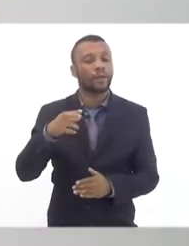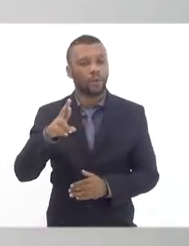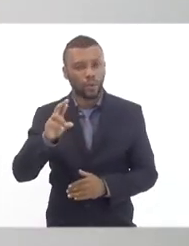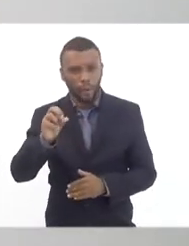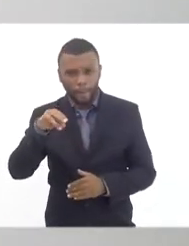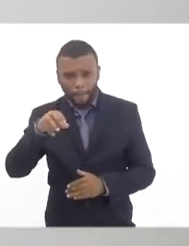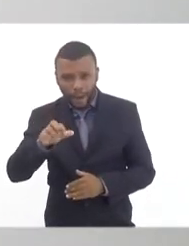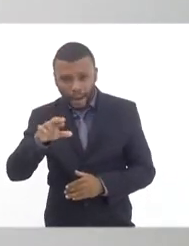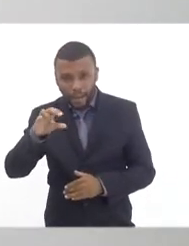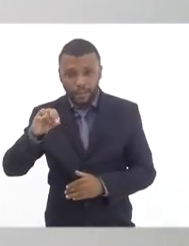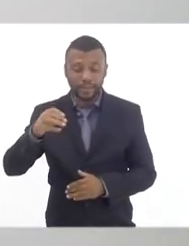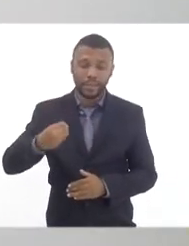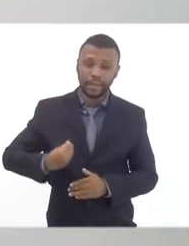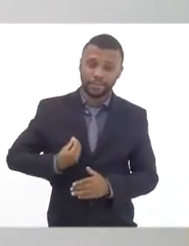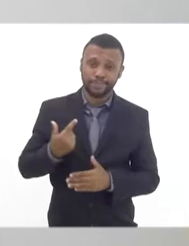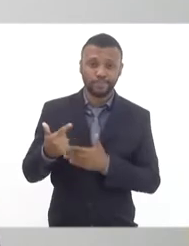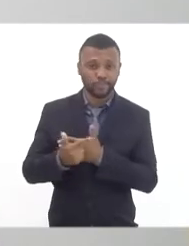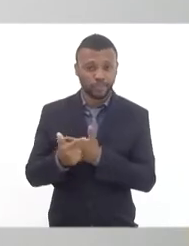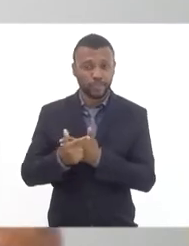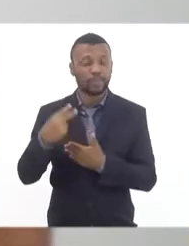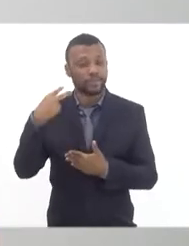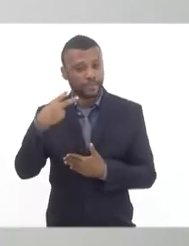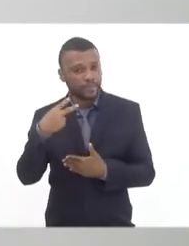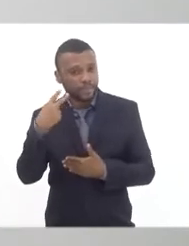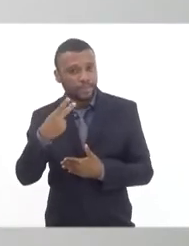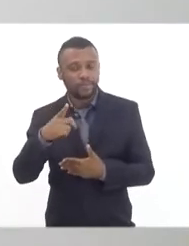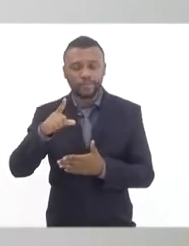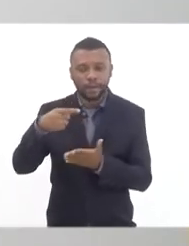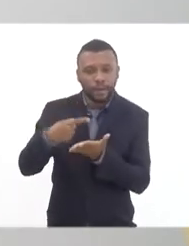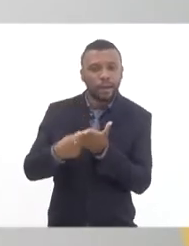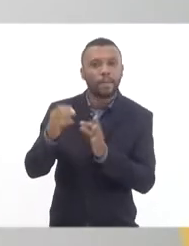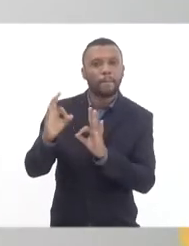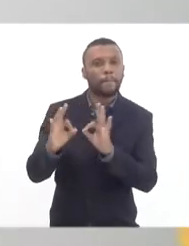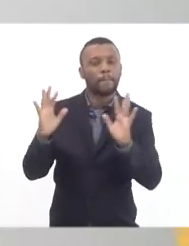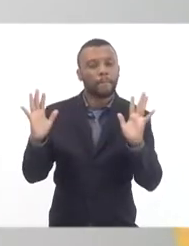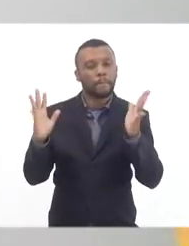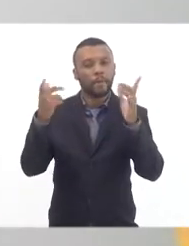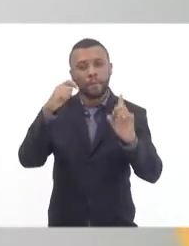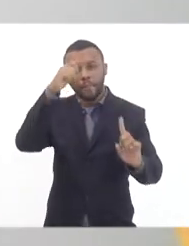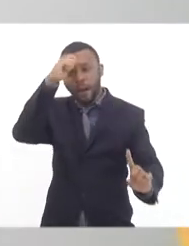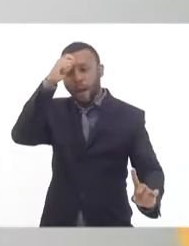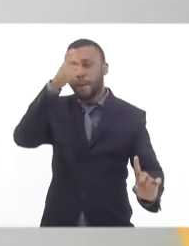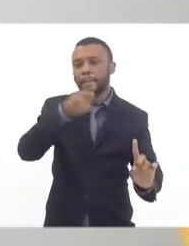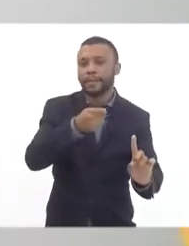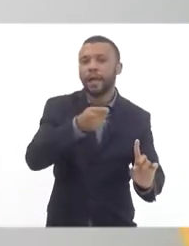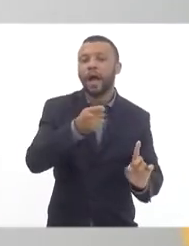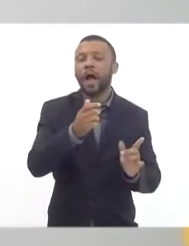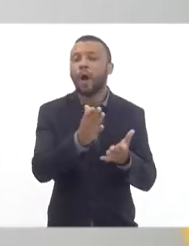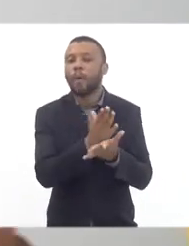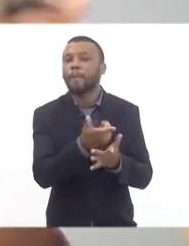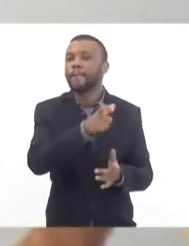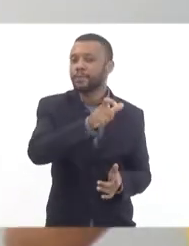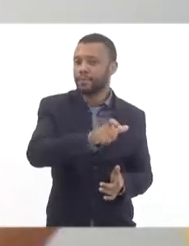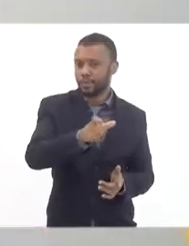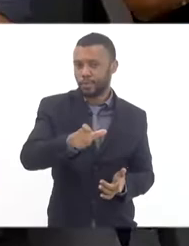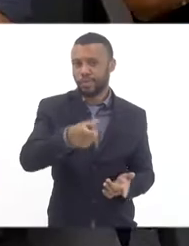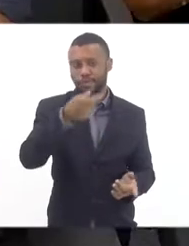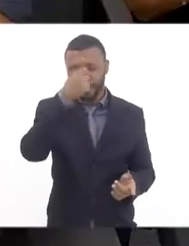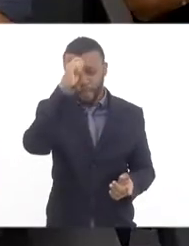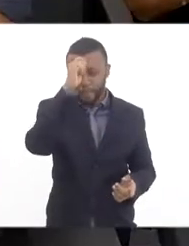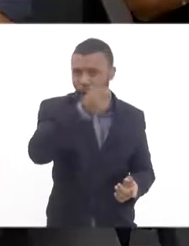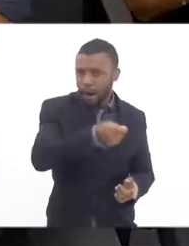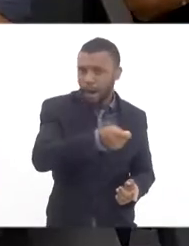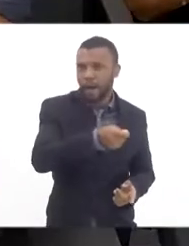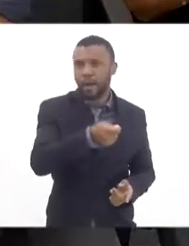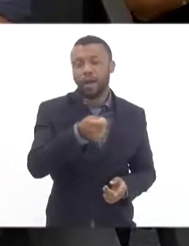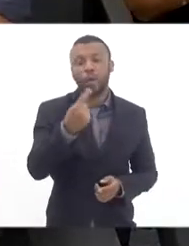o vereador, fazendo uma audiência, uma sessão, né, para homenagear, inclusive, lá algumas figuras, e o convidado,